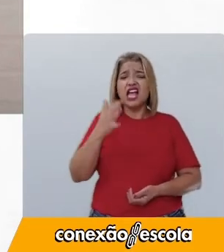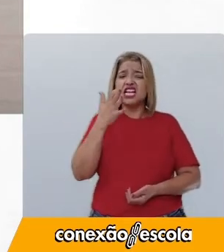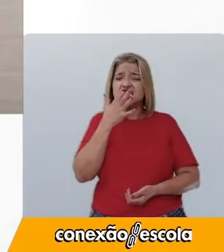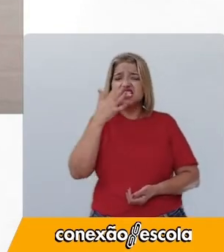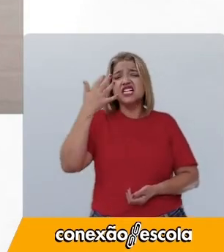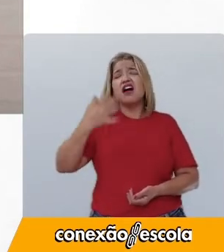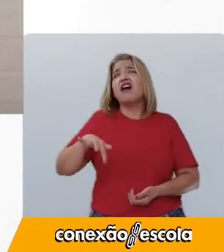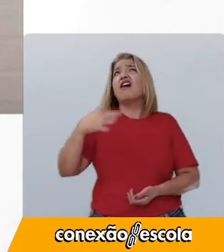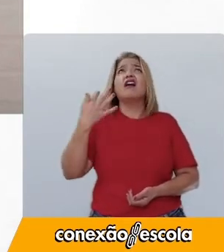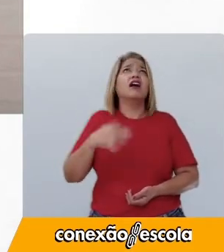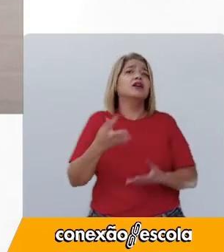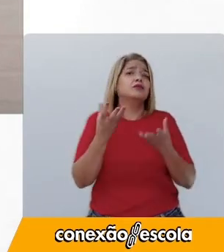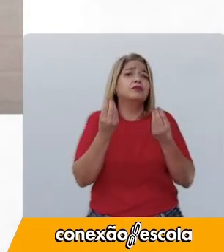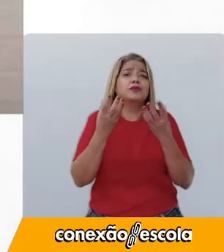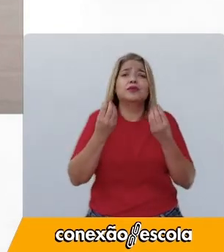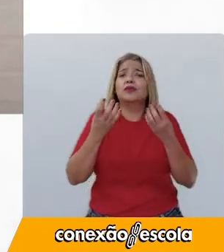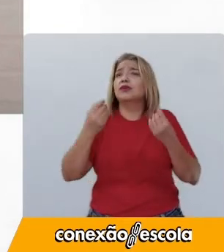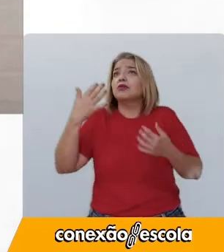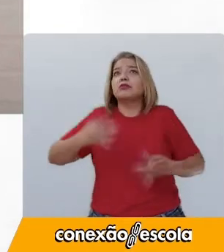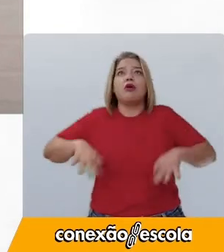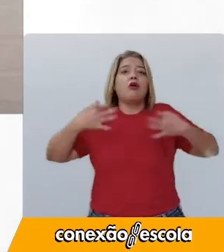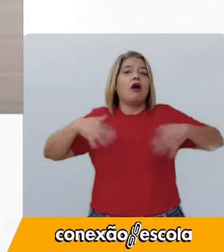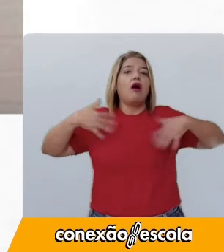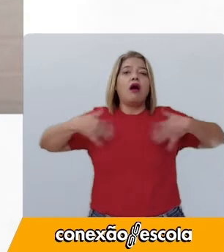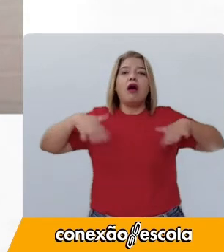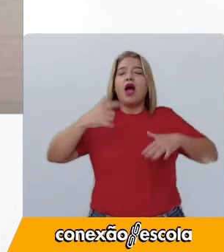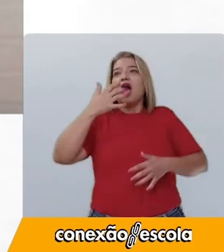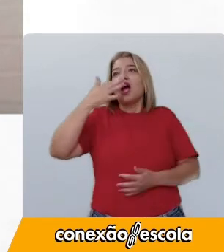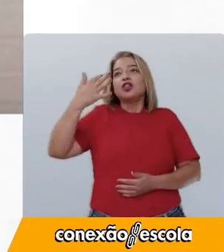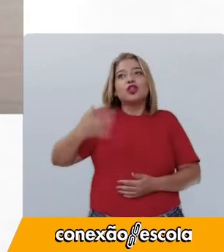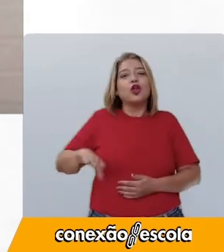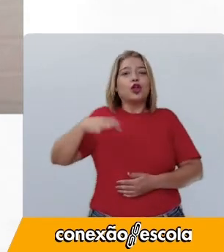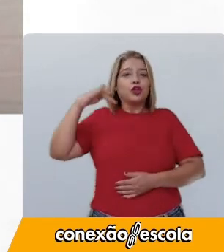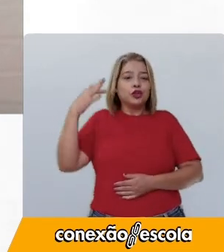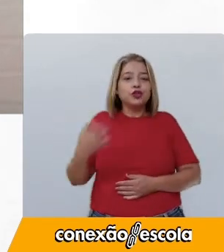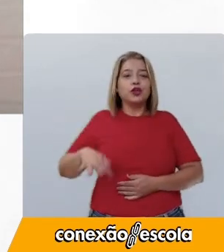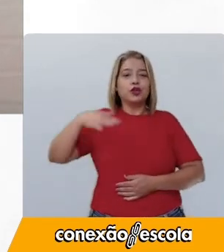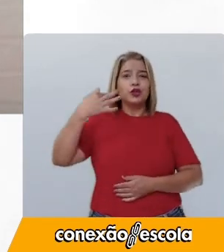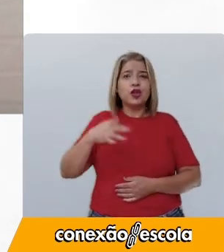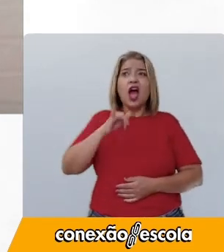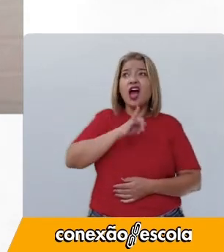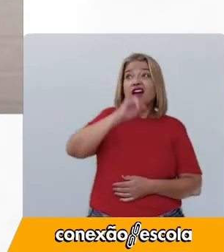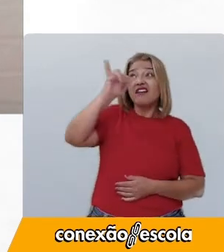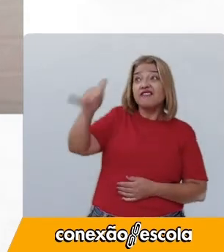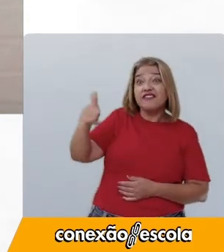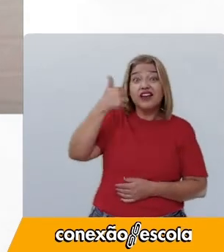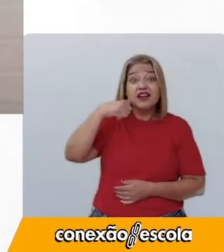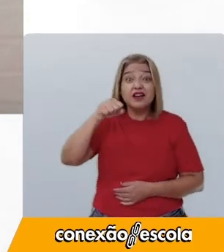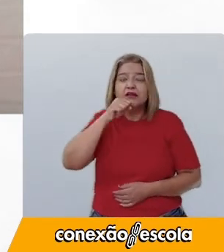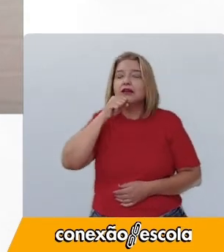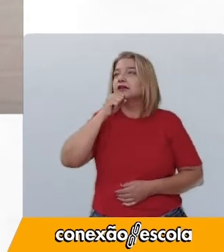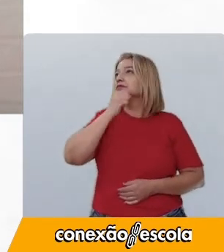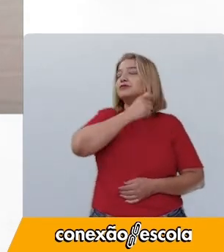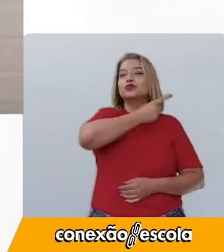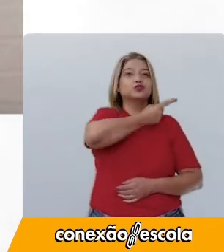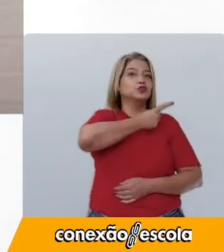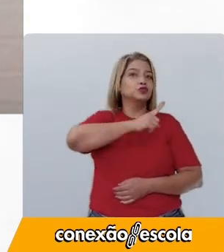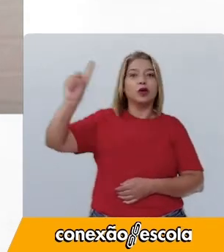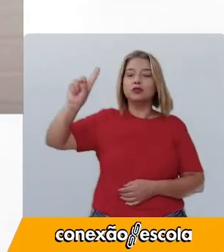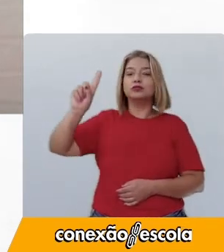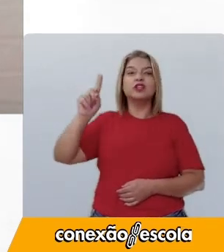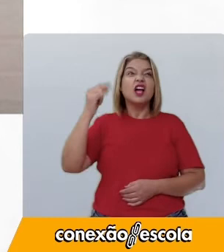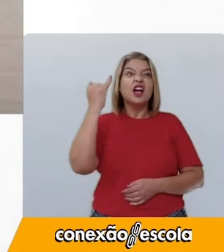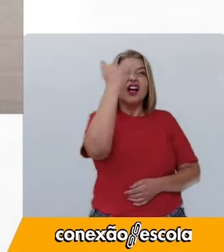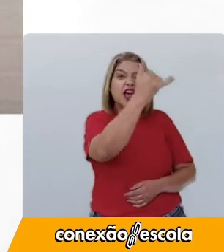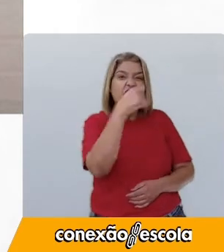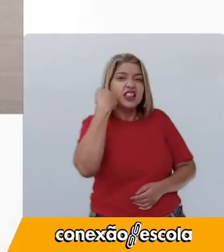dente. Como dói o dente, dói o dente, dói o dente. Falar para a mamãe? Jamais. O